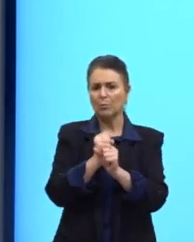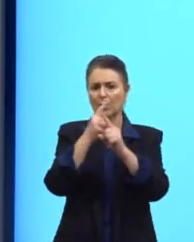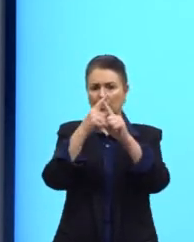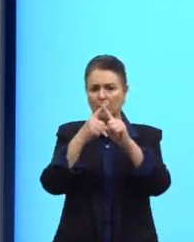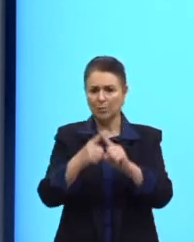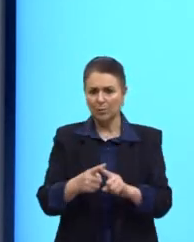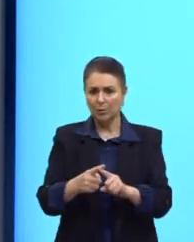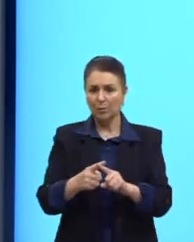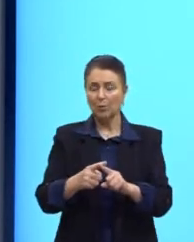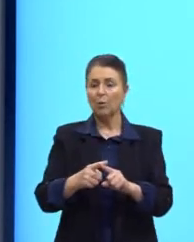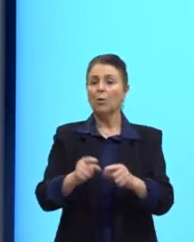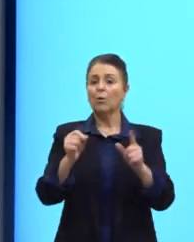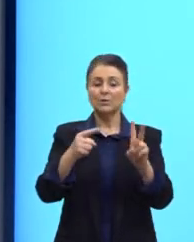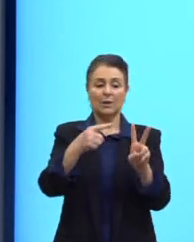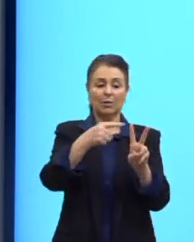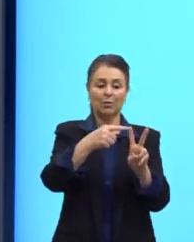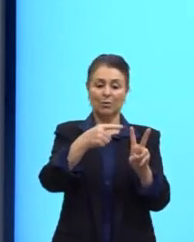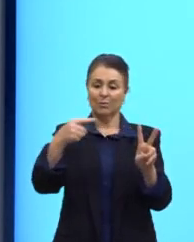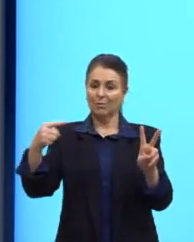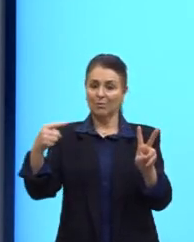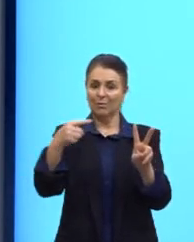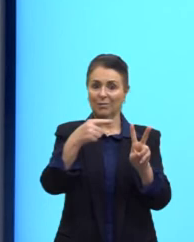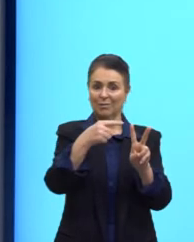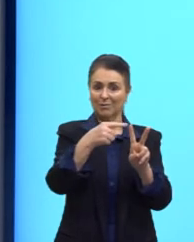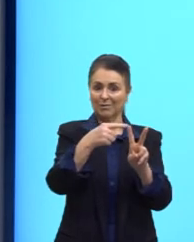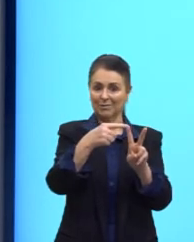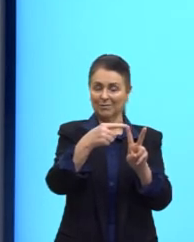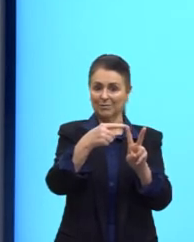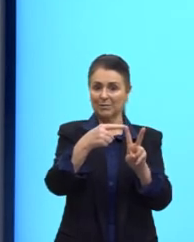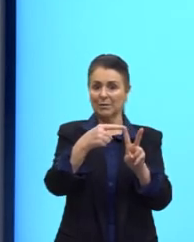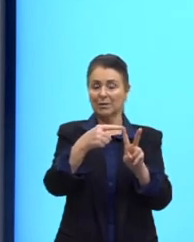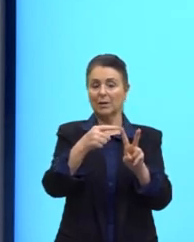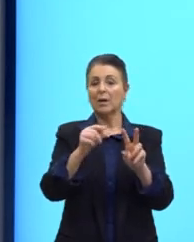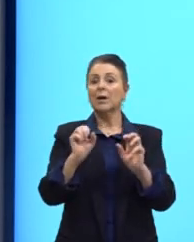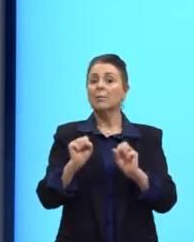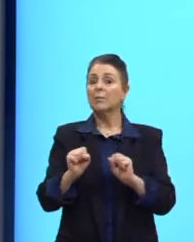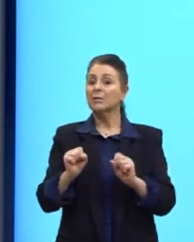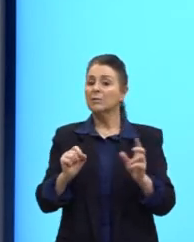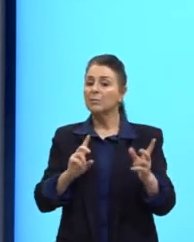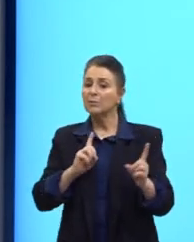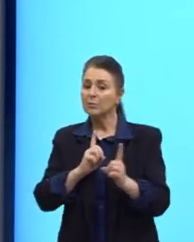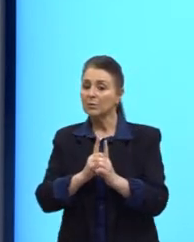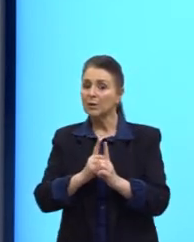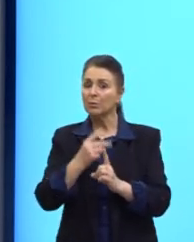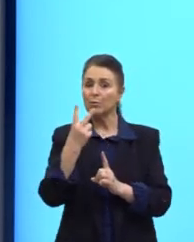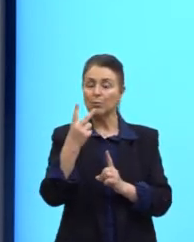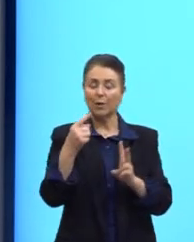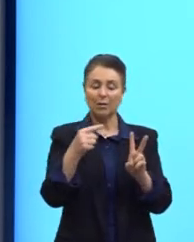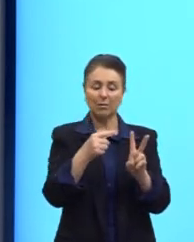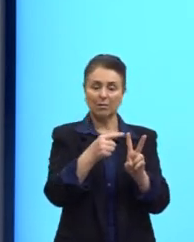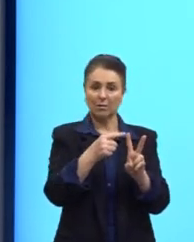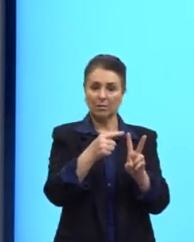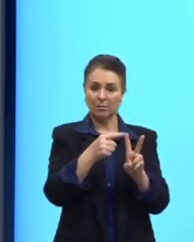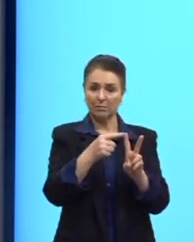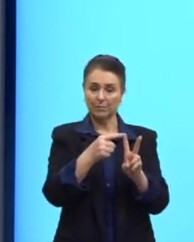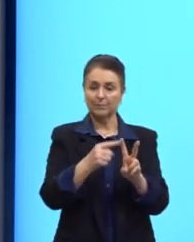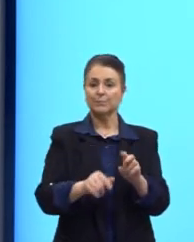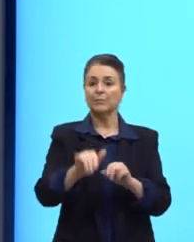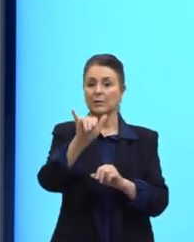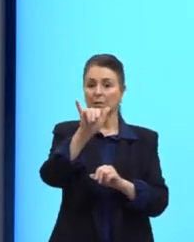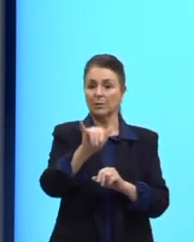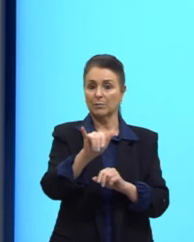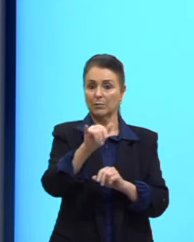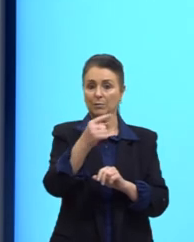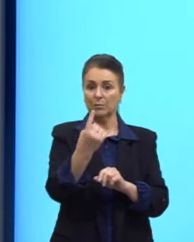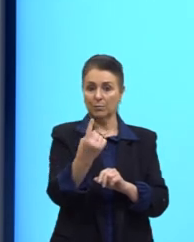fórmula de Bhaskara mas nós chegaríamos em duas raízes nós podemos dizer que o y1